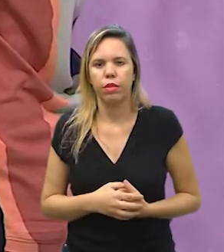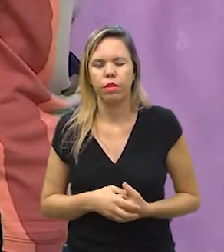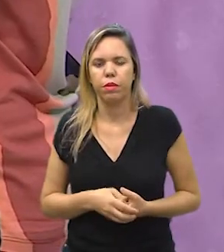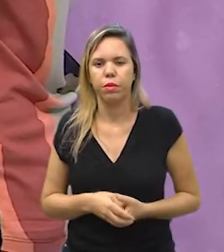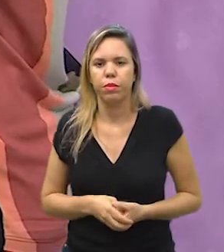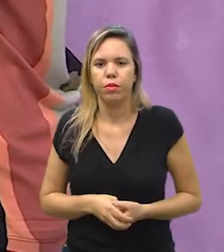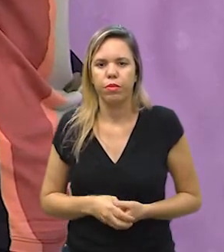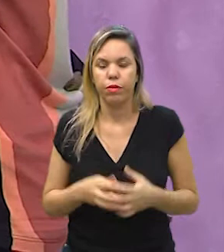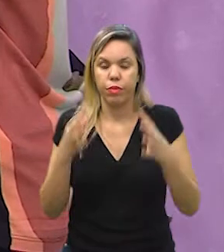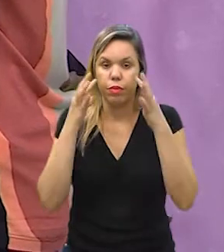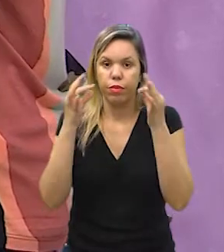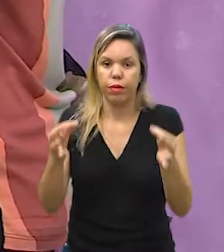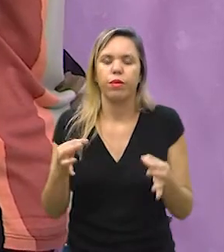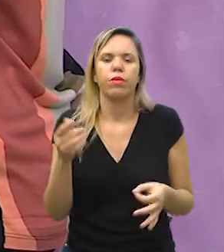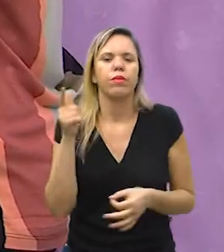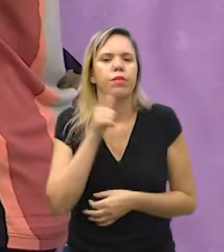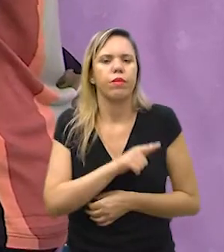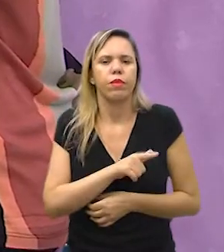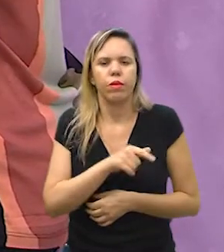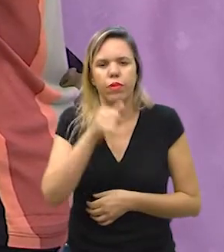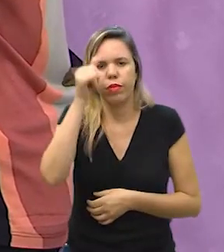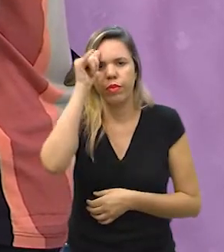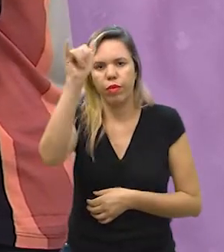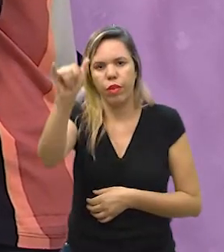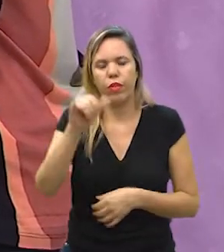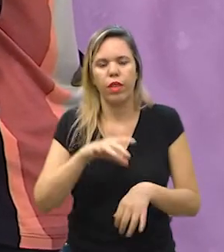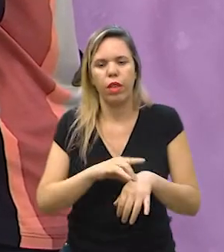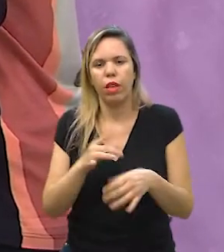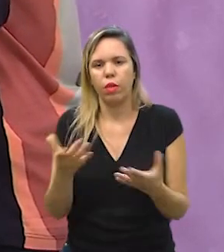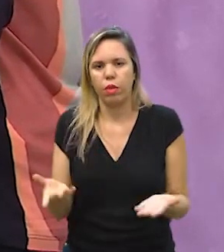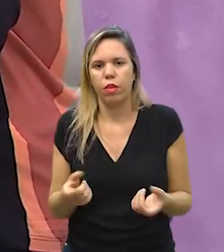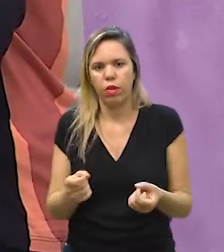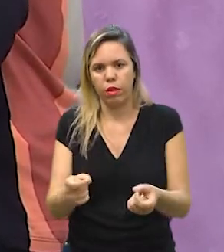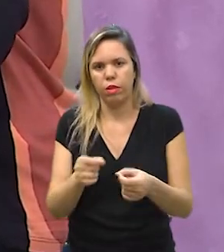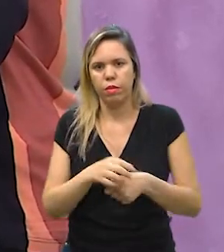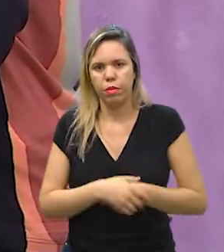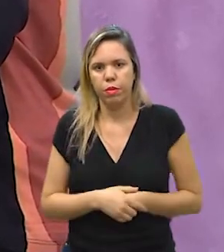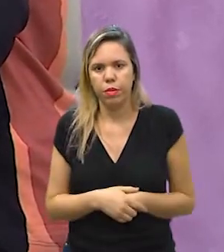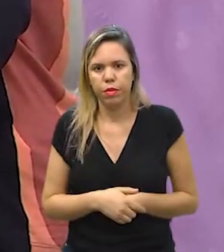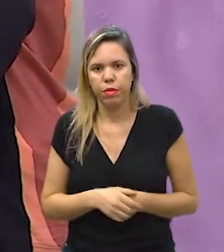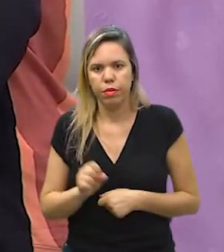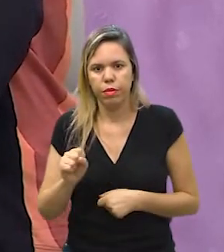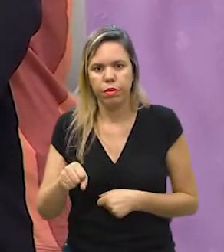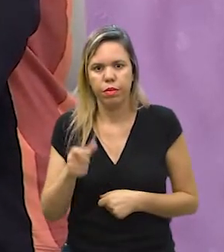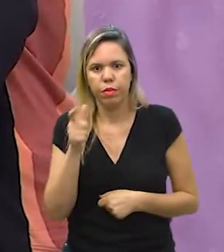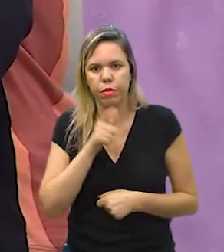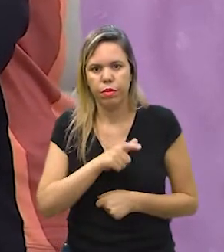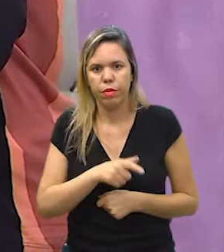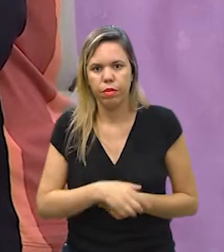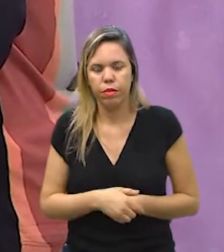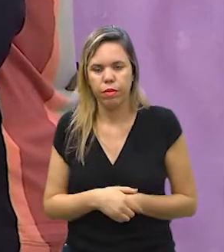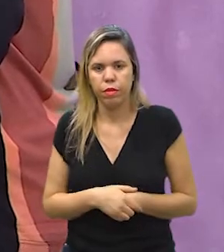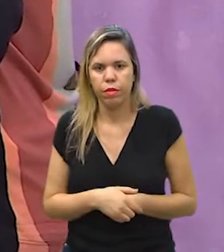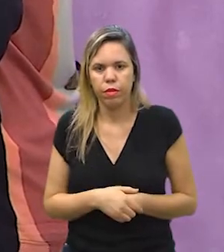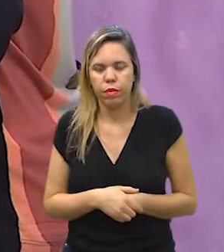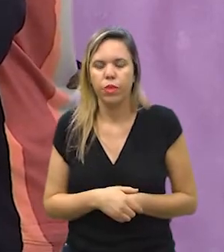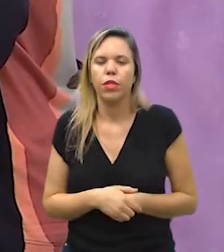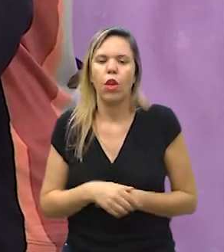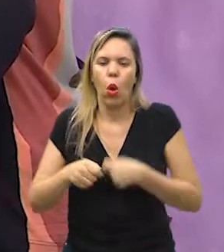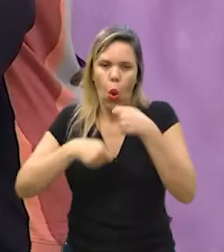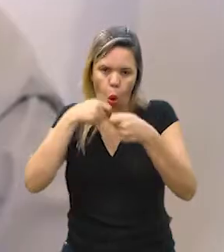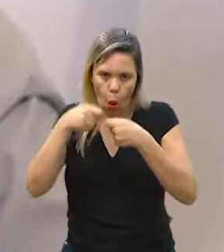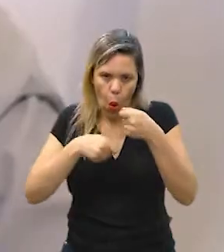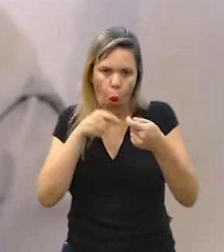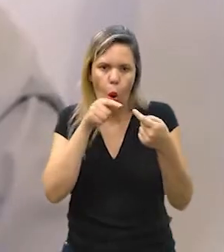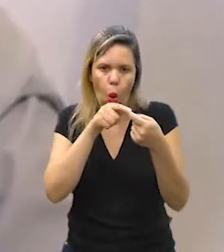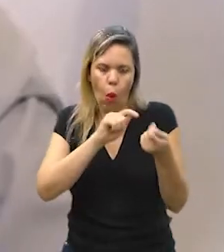prestar atenção. A gente consegue prevenir esse tipo de doença, o câncer? Sim, consegue. Através de uma dieta adequada, a